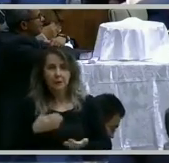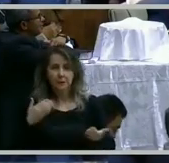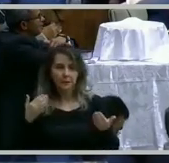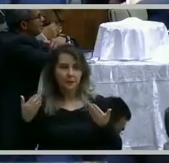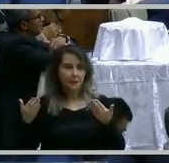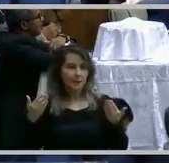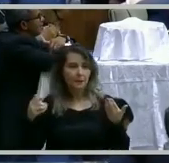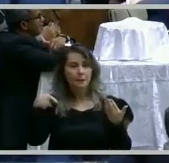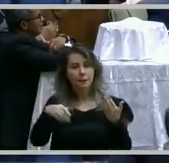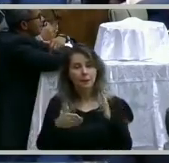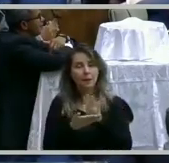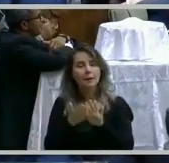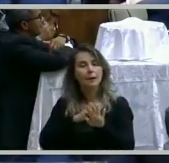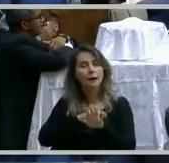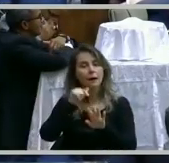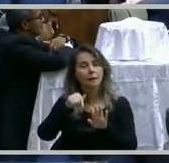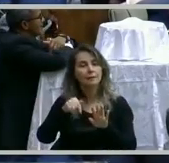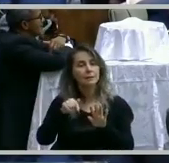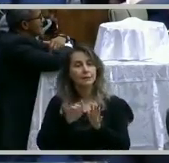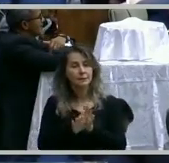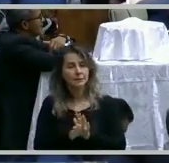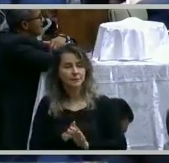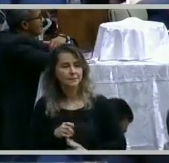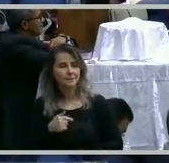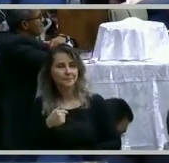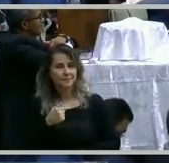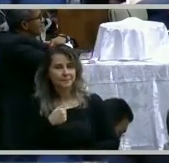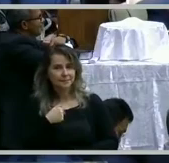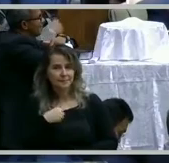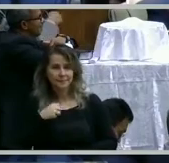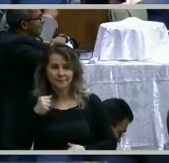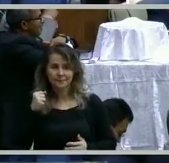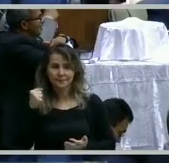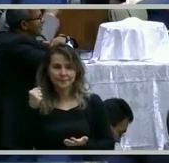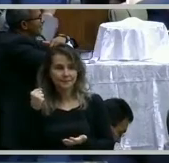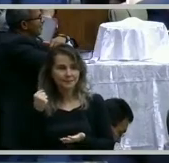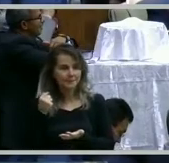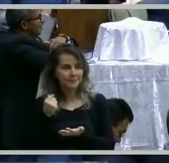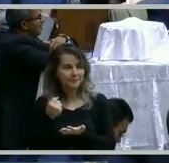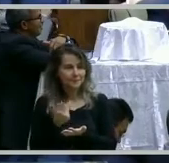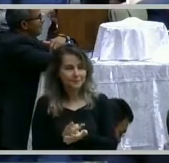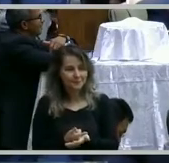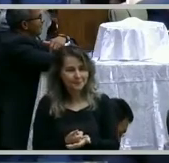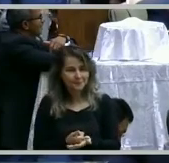Eu vou comprar cera de carnaúba. Vou comprar uma escova daquela